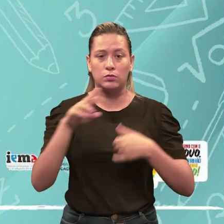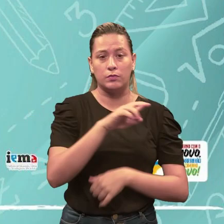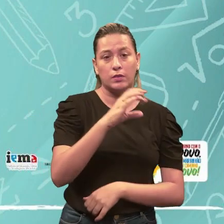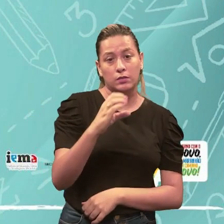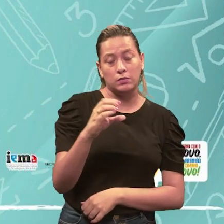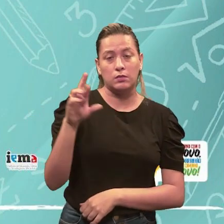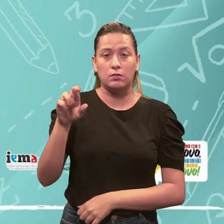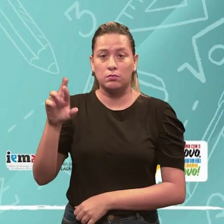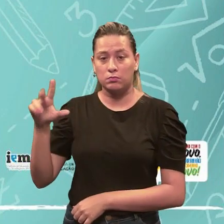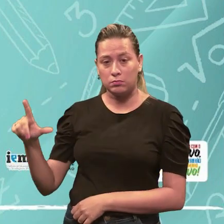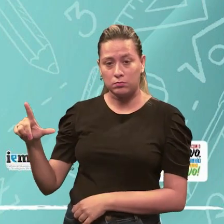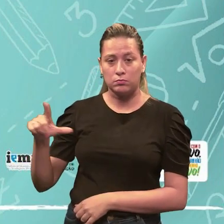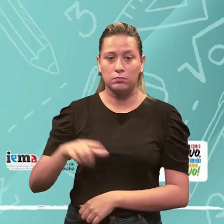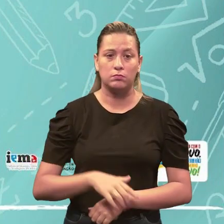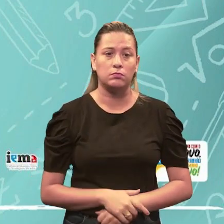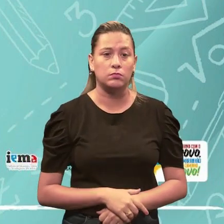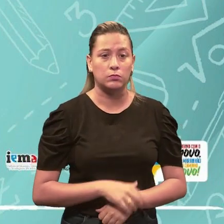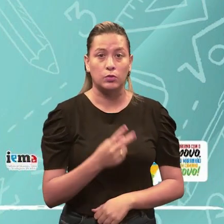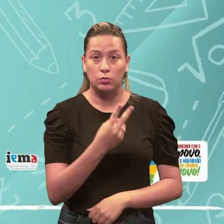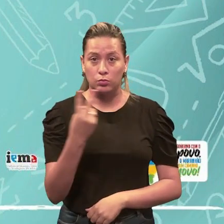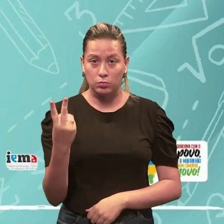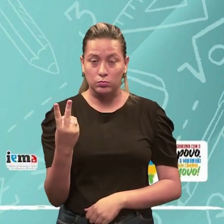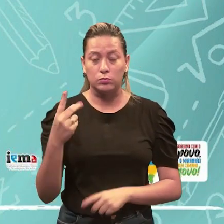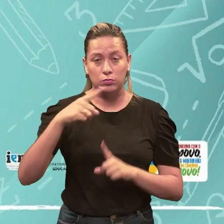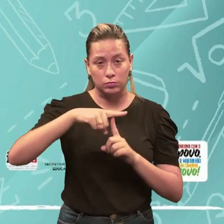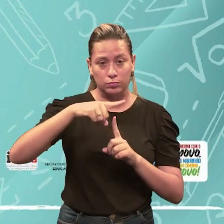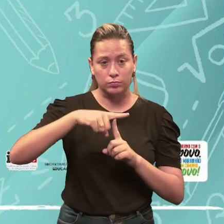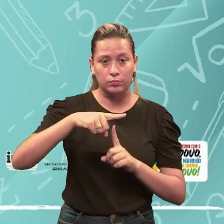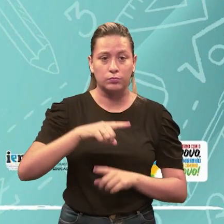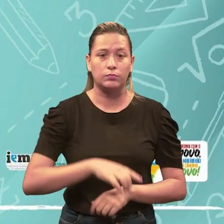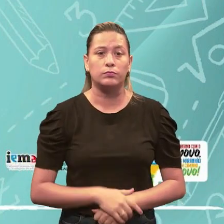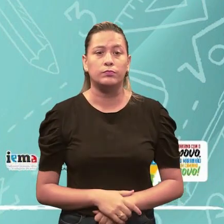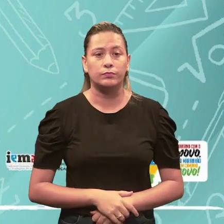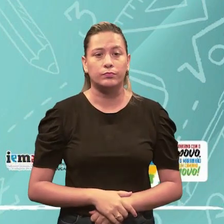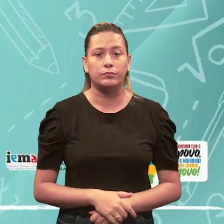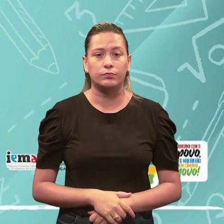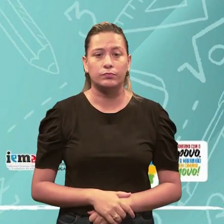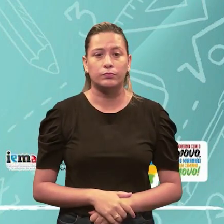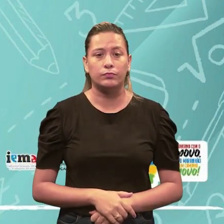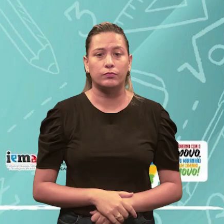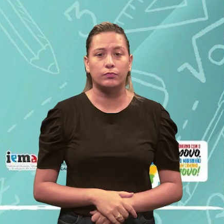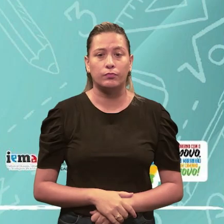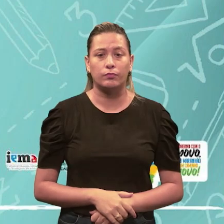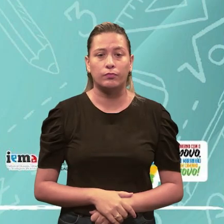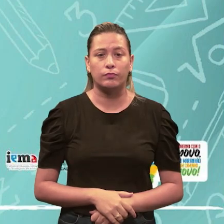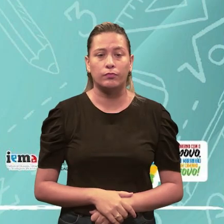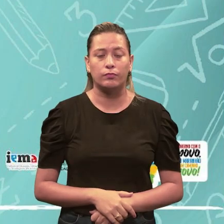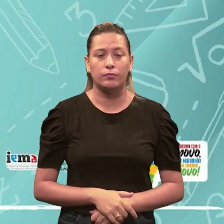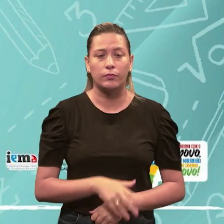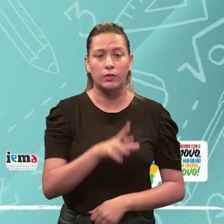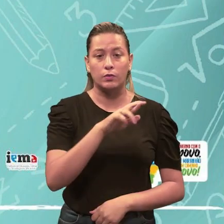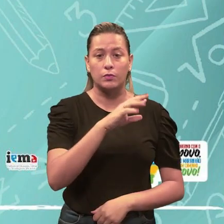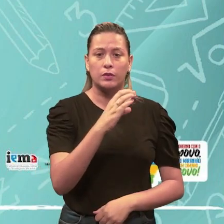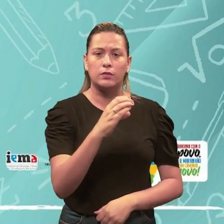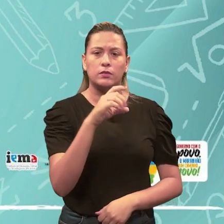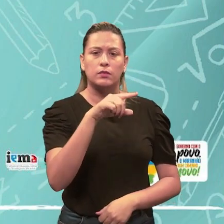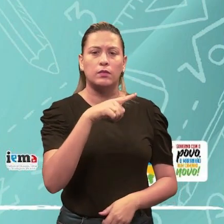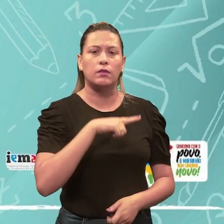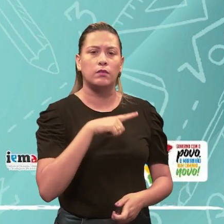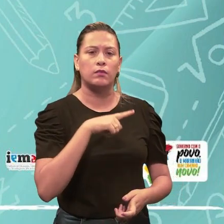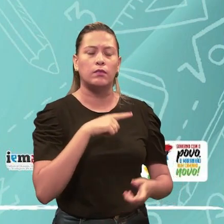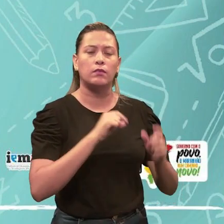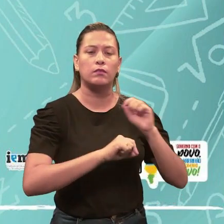RC e RL, né, são dois tipos de circuito. O que compõe cada um deles? Ó, por exemplo, o